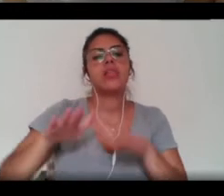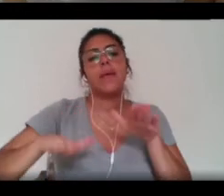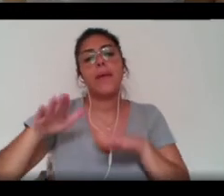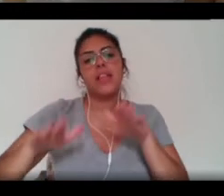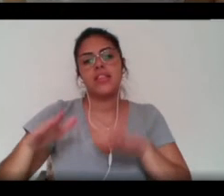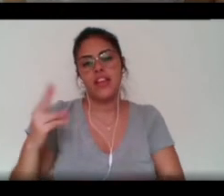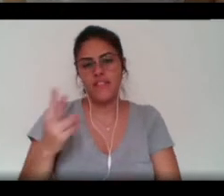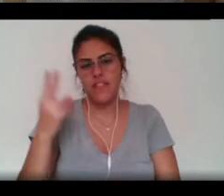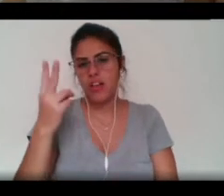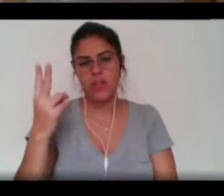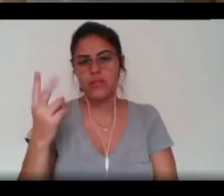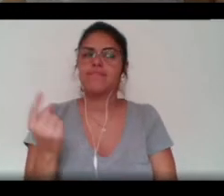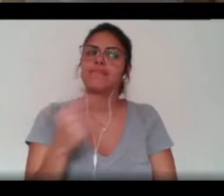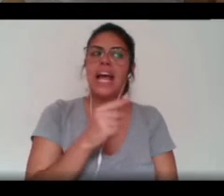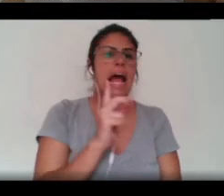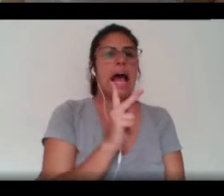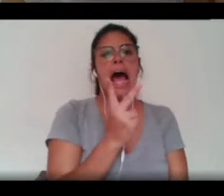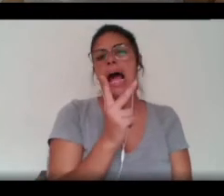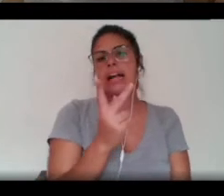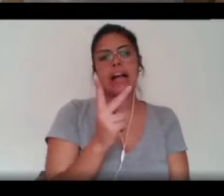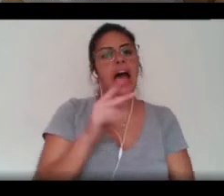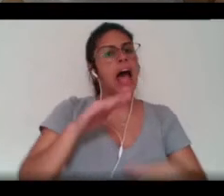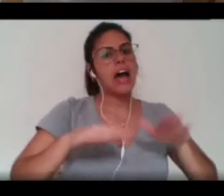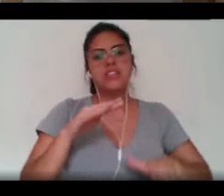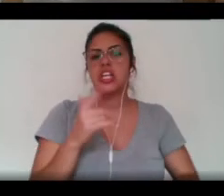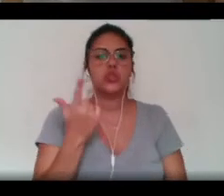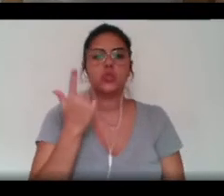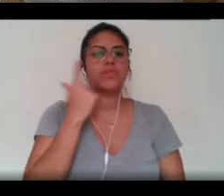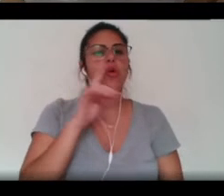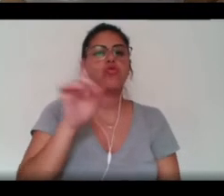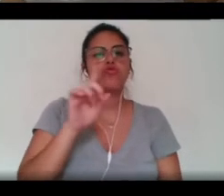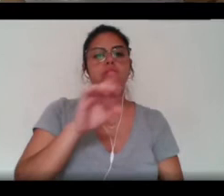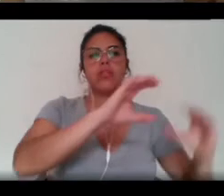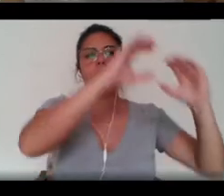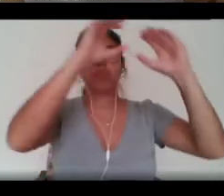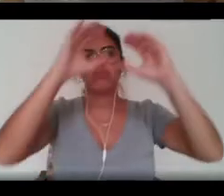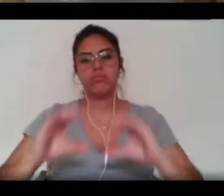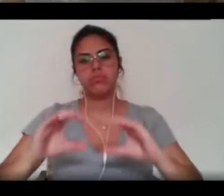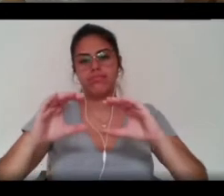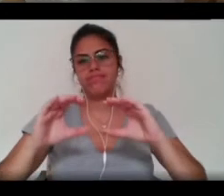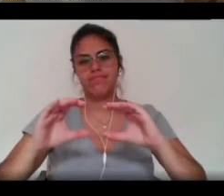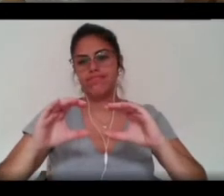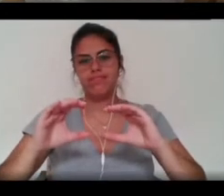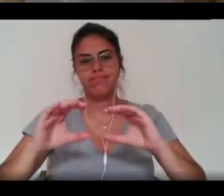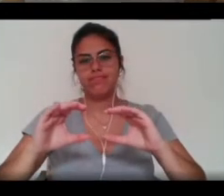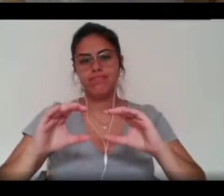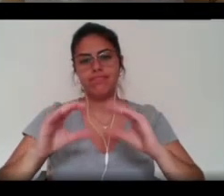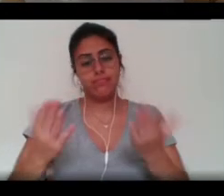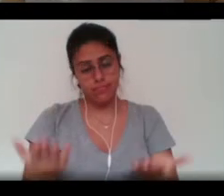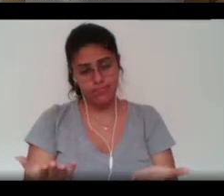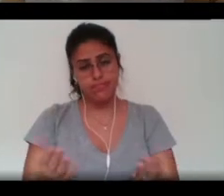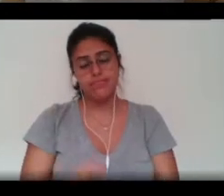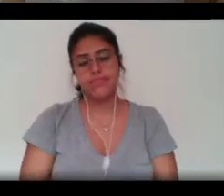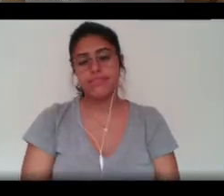que satisfaça a condição de as bolas atingirem o solo ao mesmo instante. Certo?